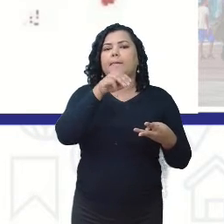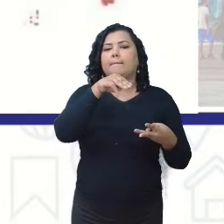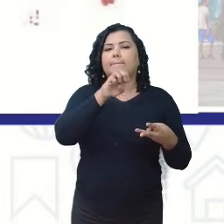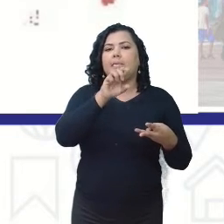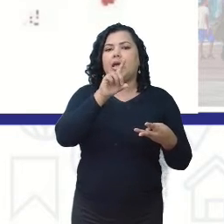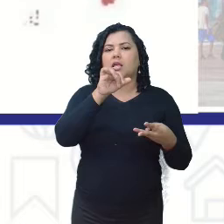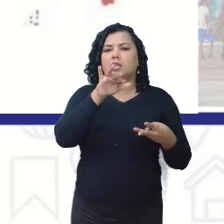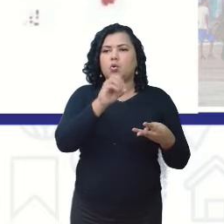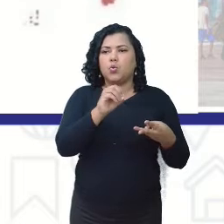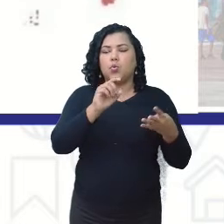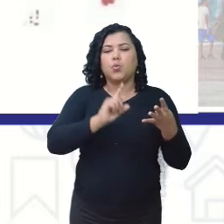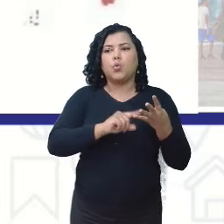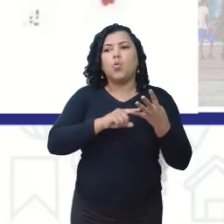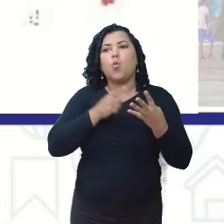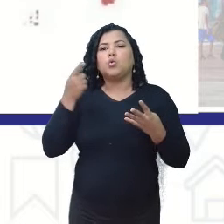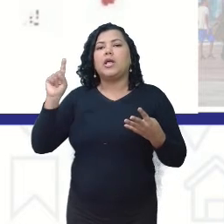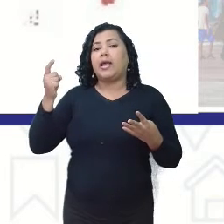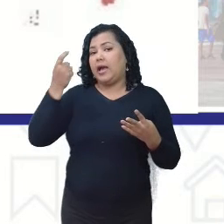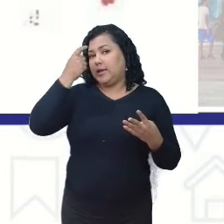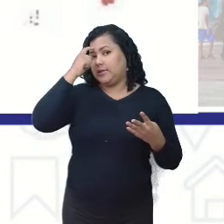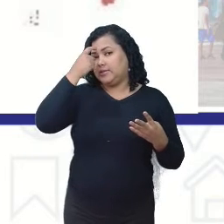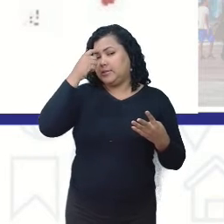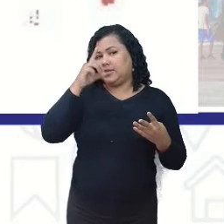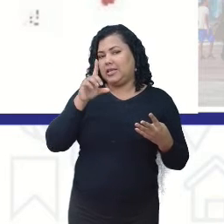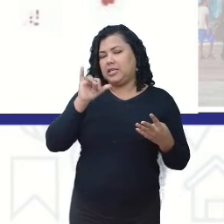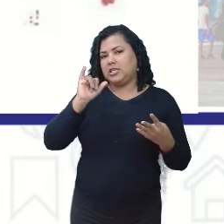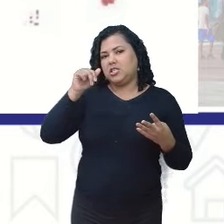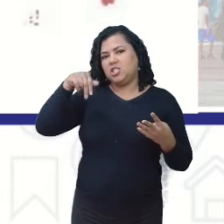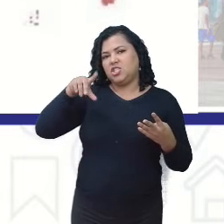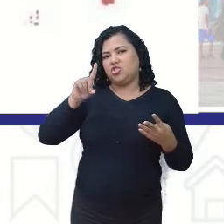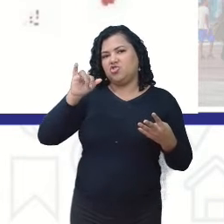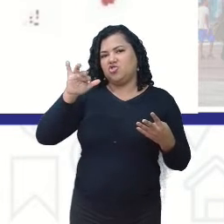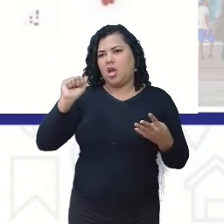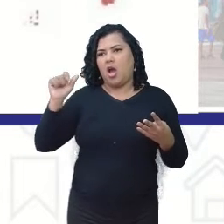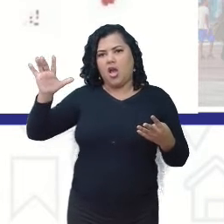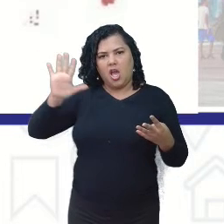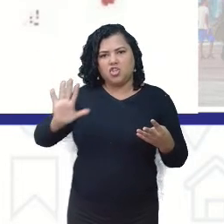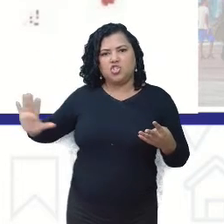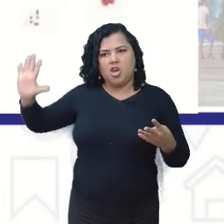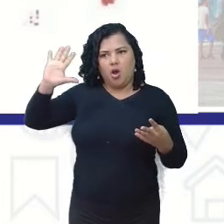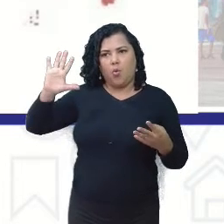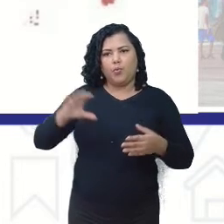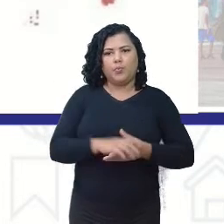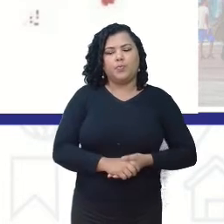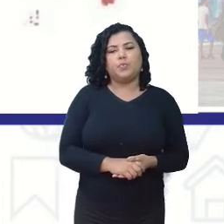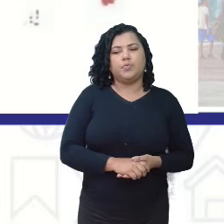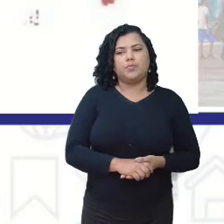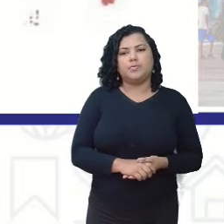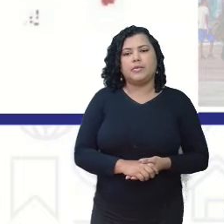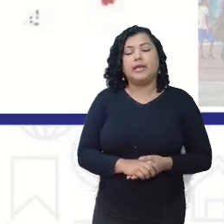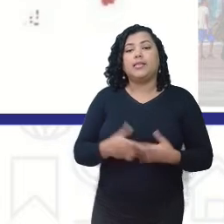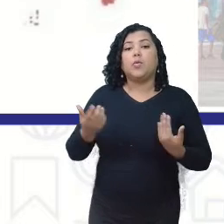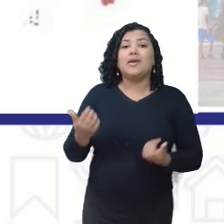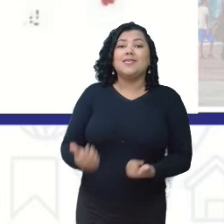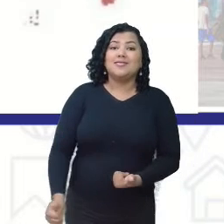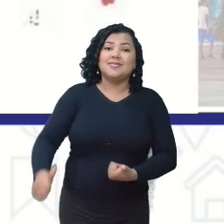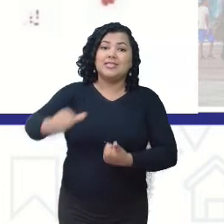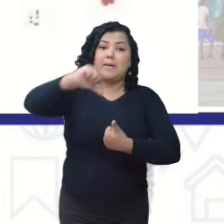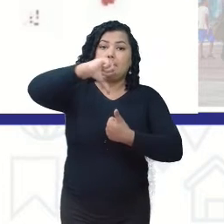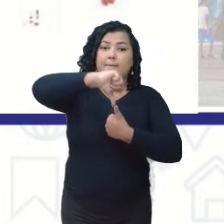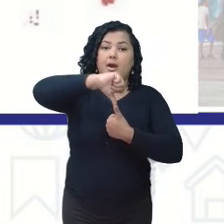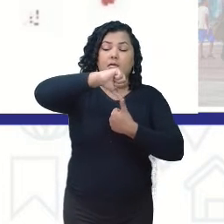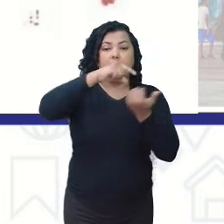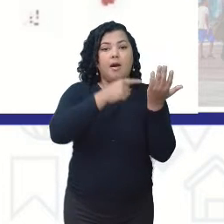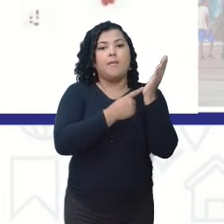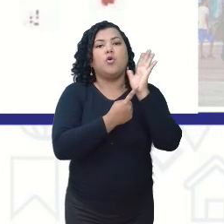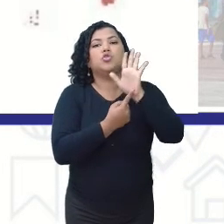certo? Ou as Índias, né, como se chamava. Então, o que é que nós temos? Aqui nós temos um mapa que vai